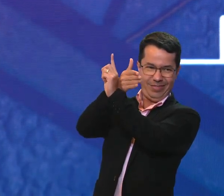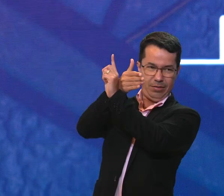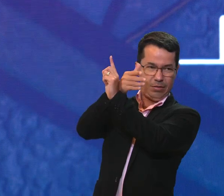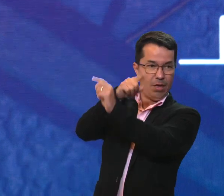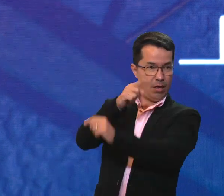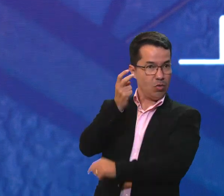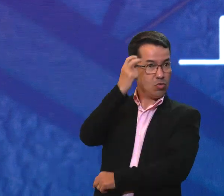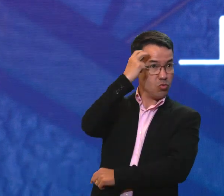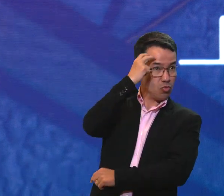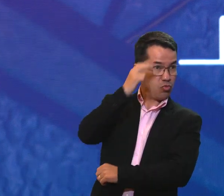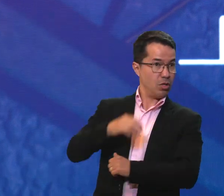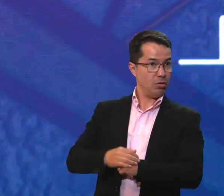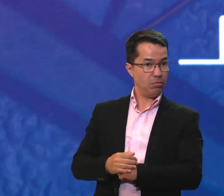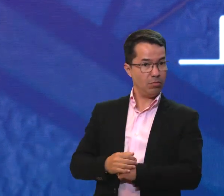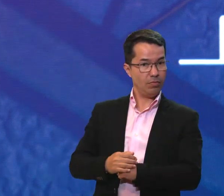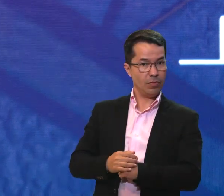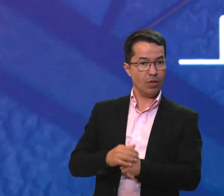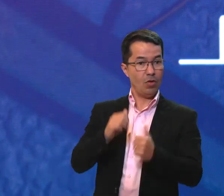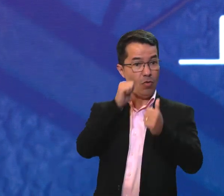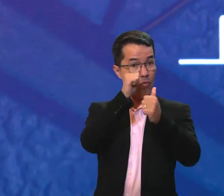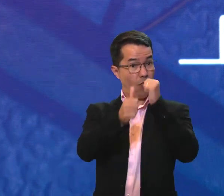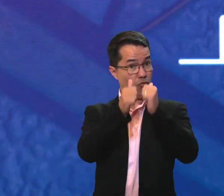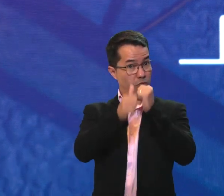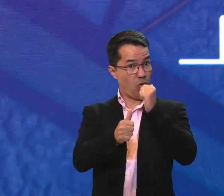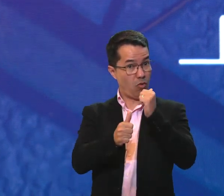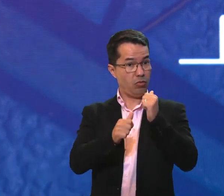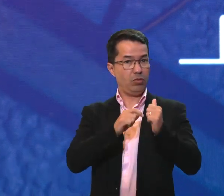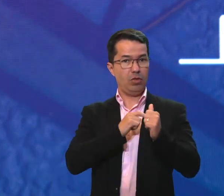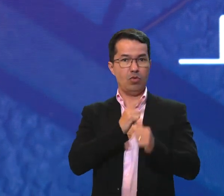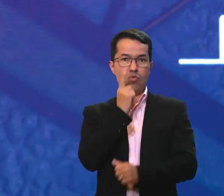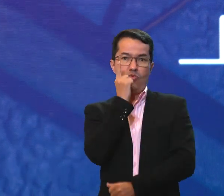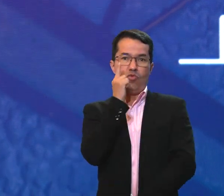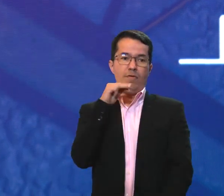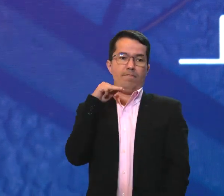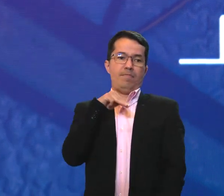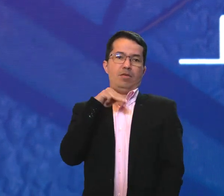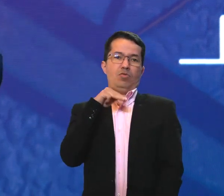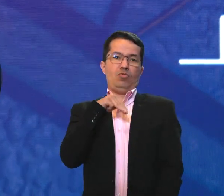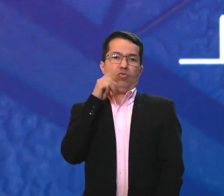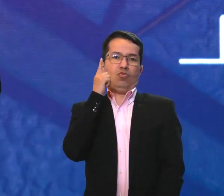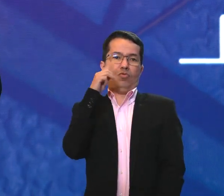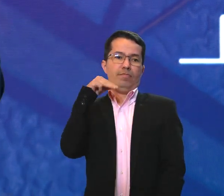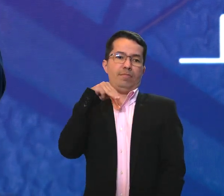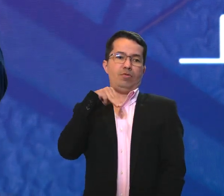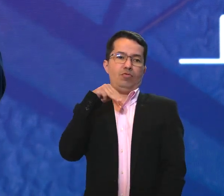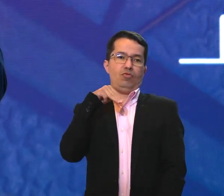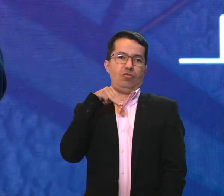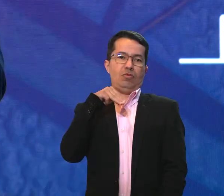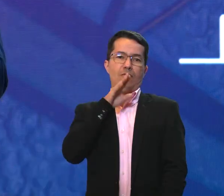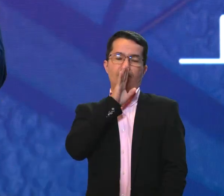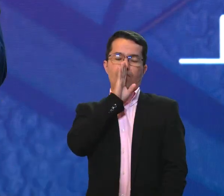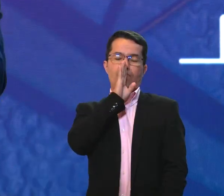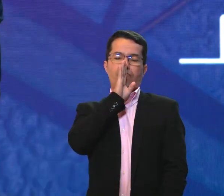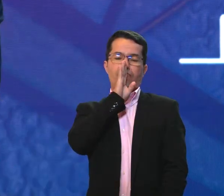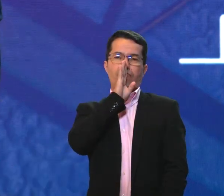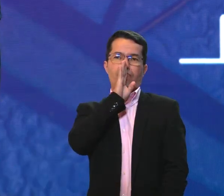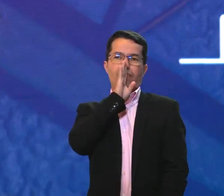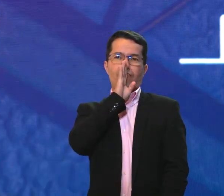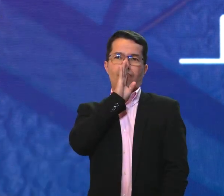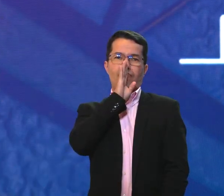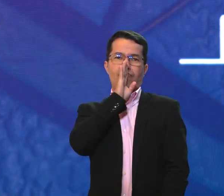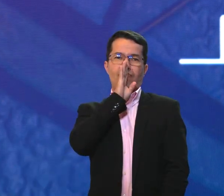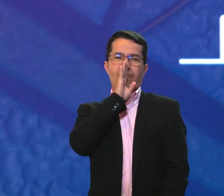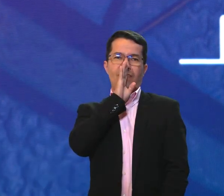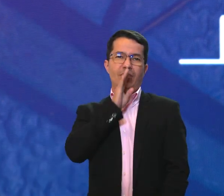jogo de futebol, 1 minuto de silêncio. Hoje foi ruim para mim, o Palmeiras, bom, deixa para lá isso. Eu vou ficar de luto